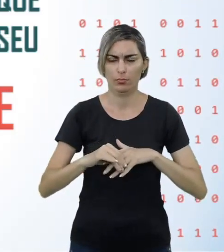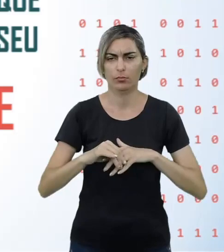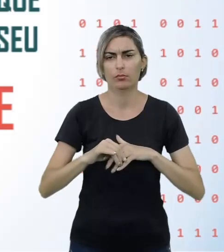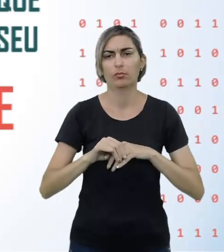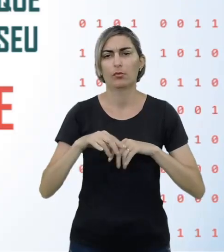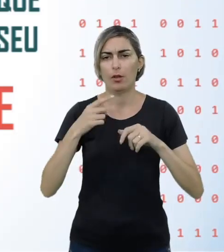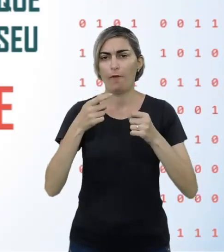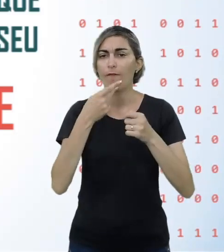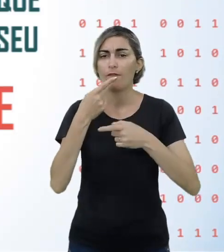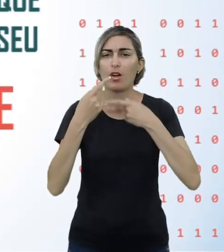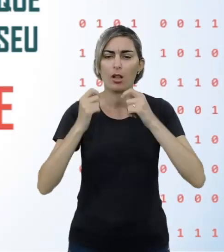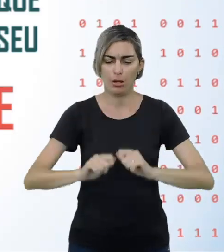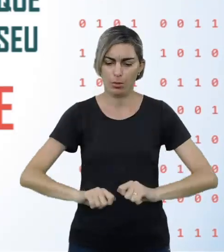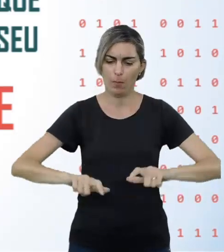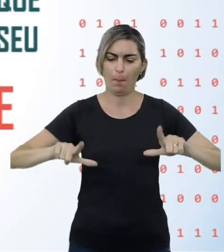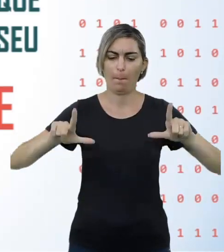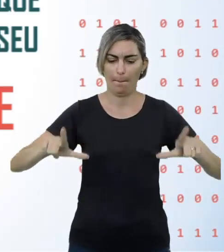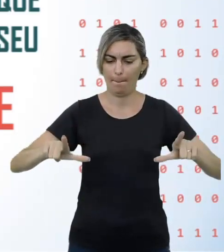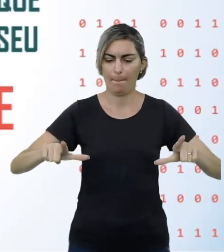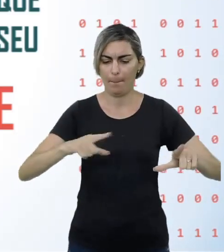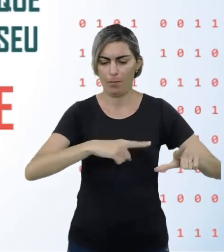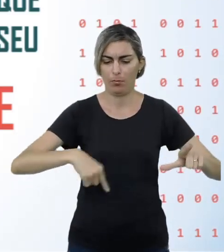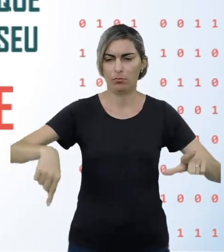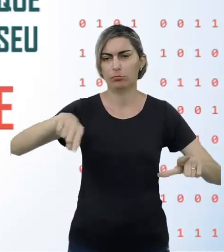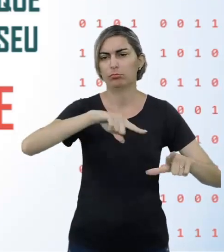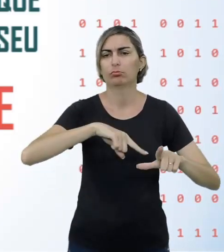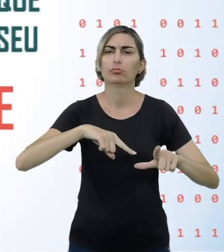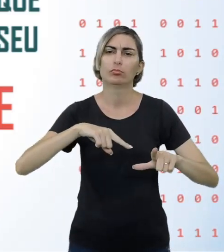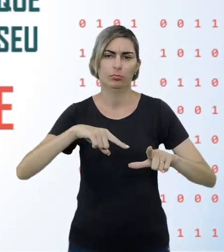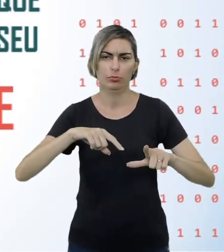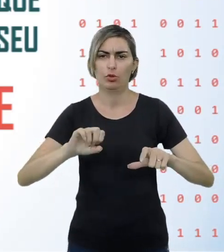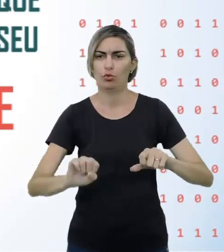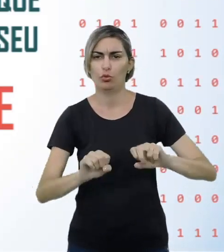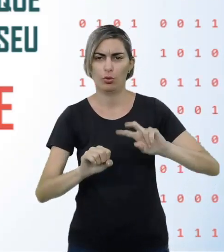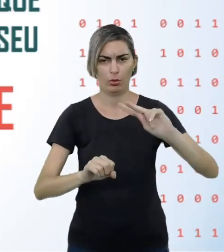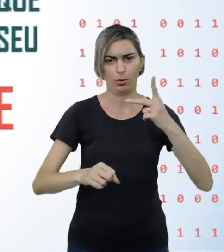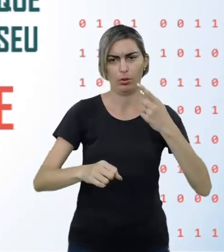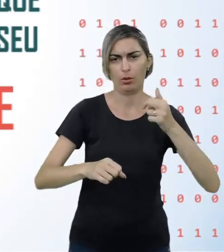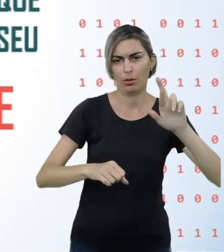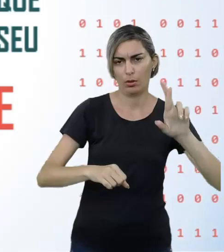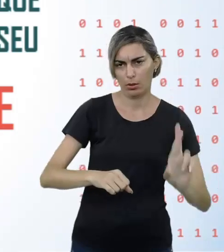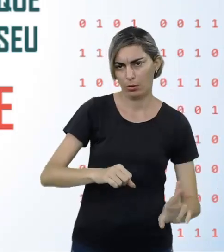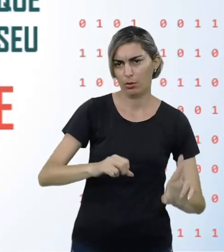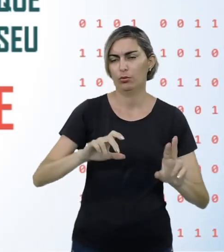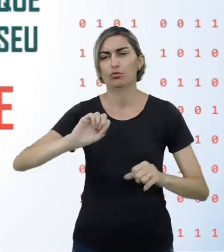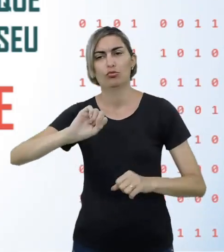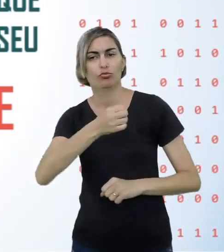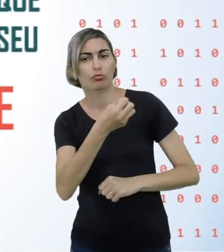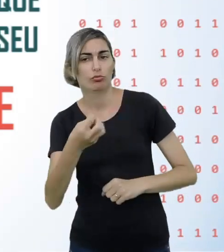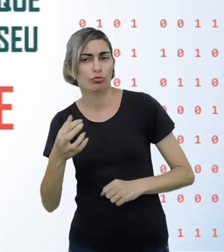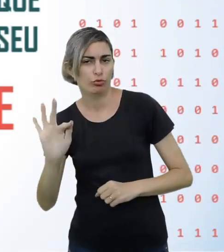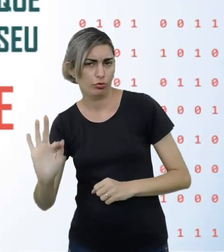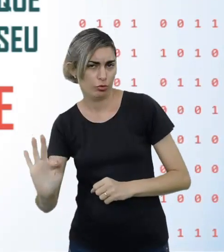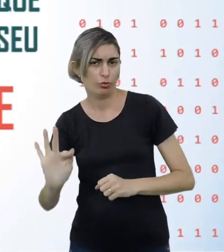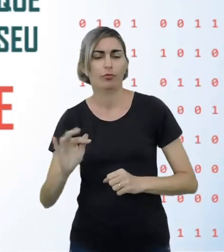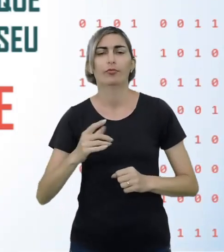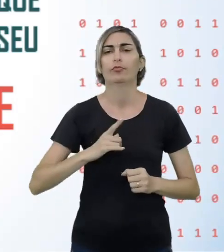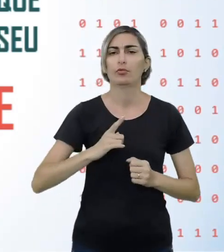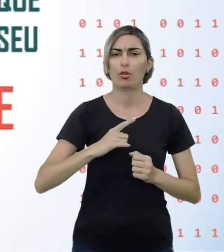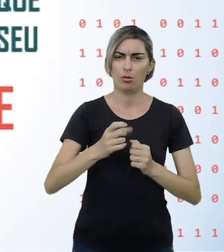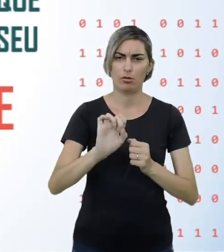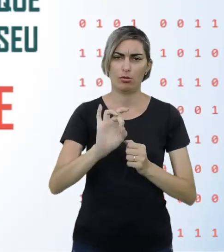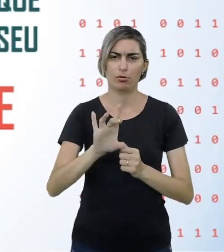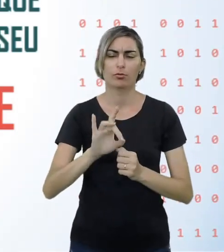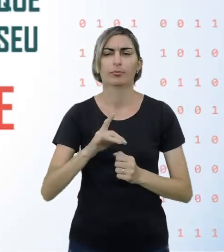gente está falando dessa plataforma que contempla hardware e software, tá? Muitas vezes a gente pensa que se trata apenas da placa ou